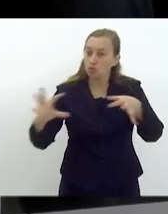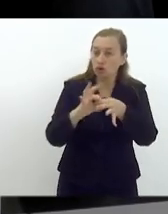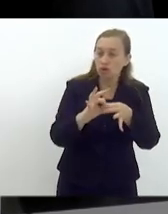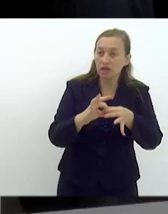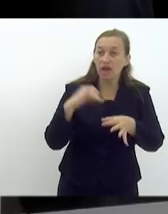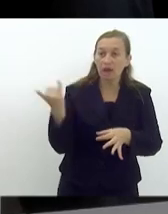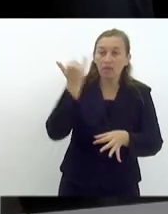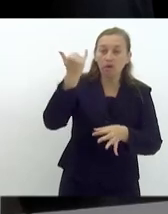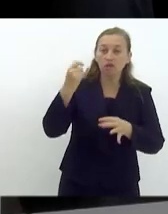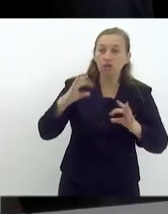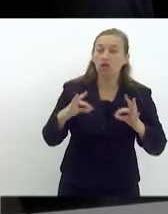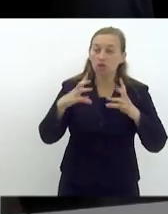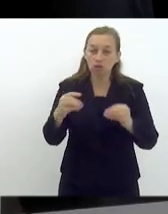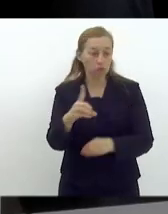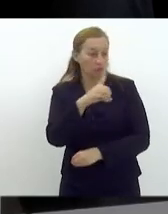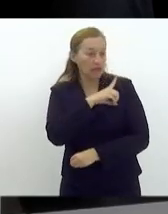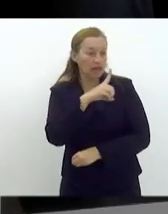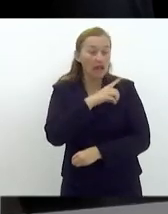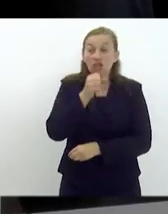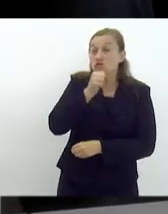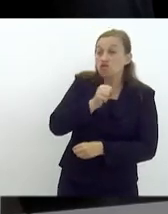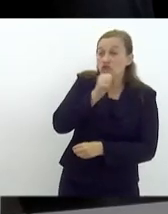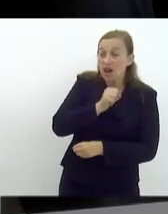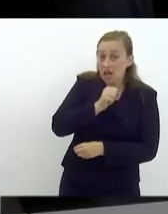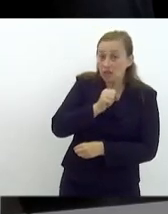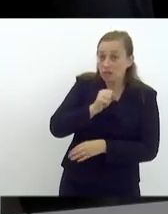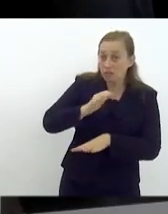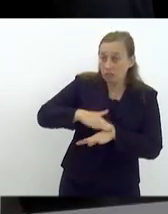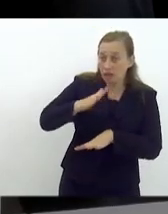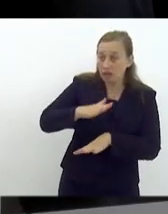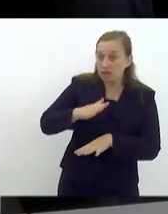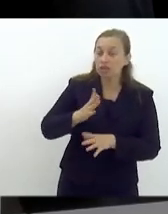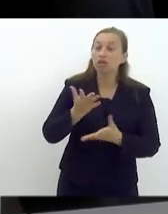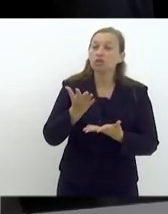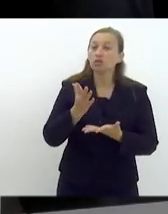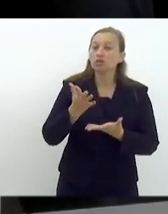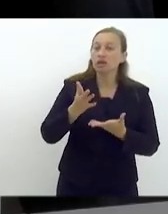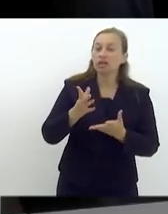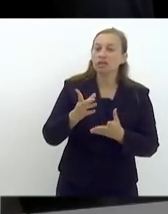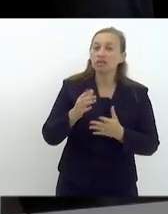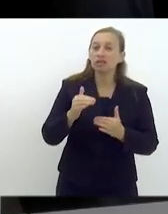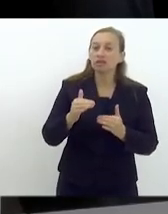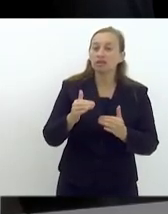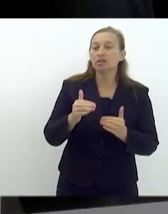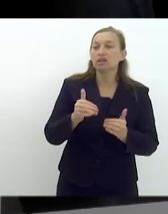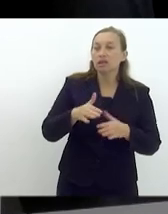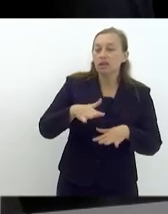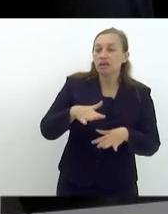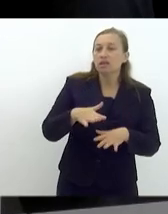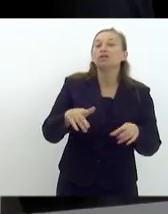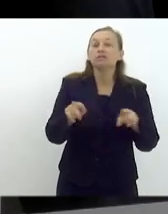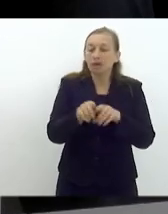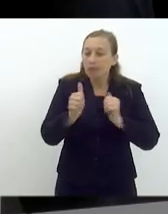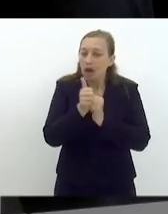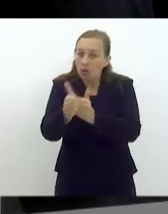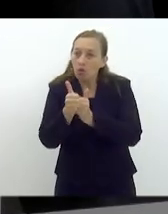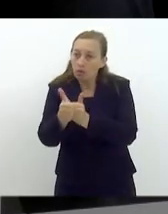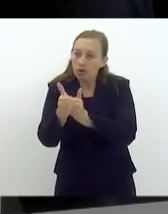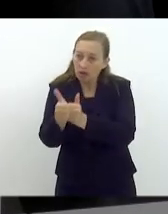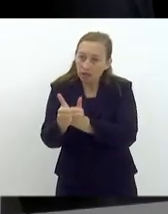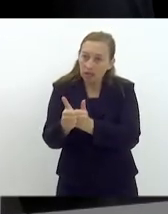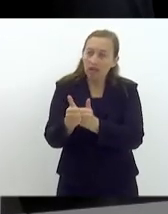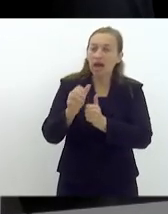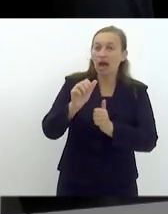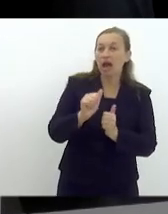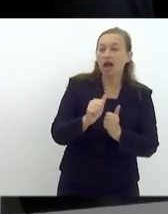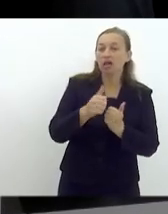importante assim de um delegado mais antigo que eventualmente vai estar como titular numa unidade também esteja acompanhada de um adjunto